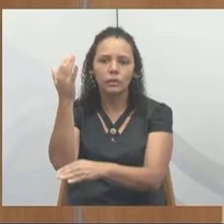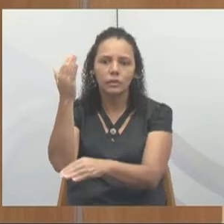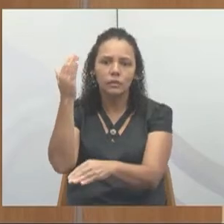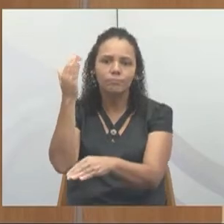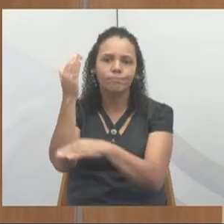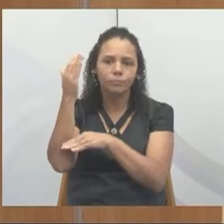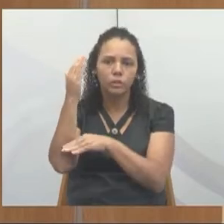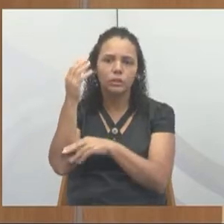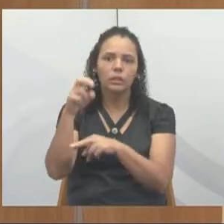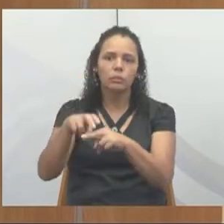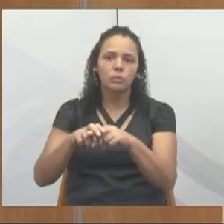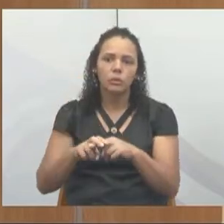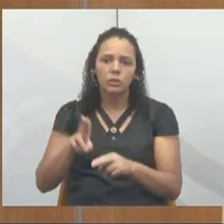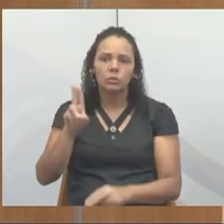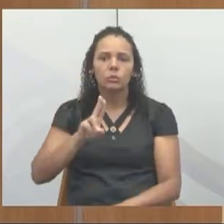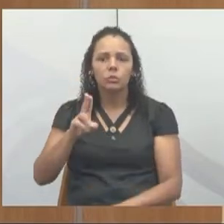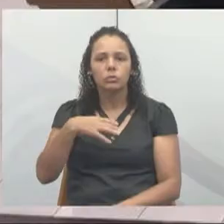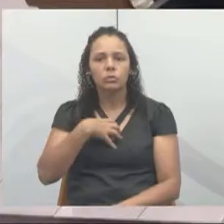construtiva.